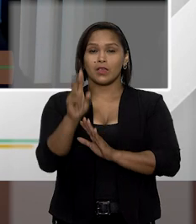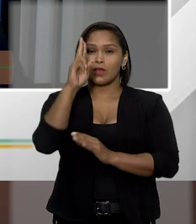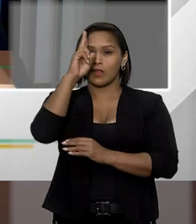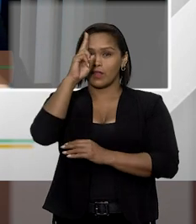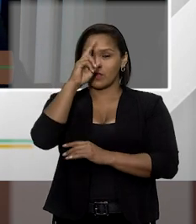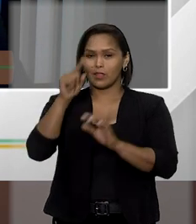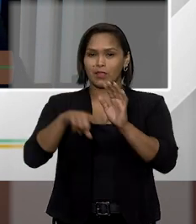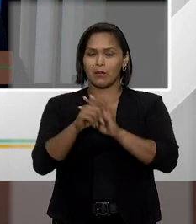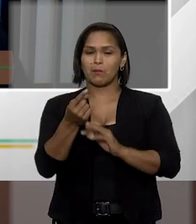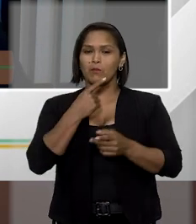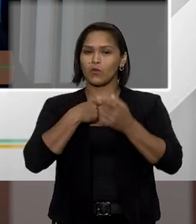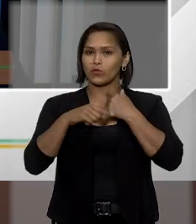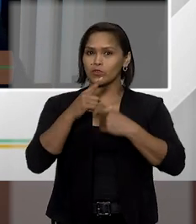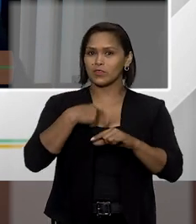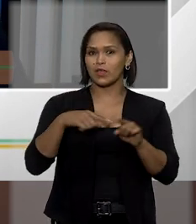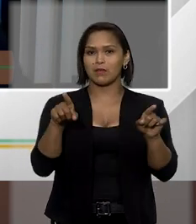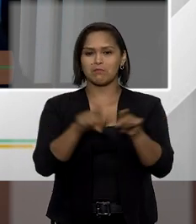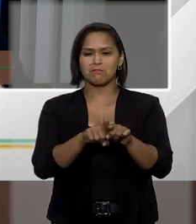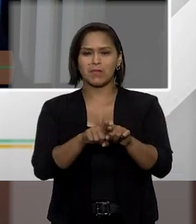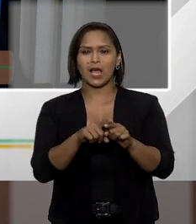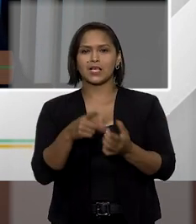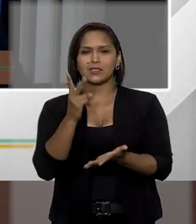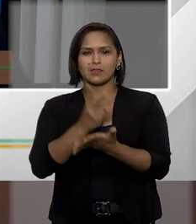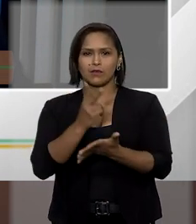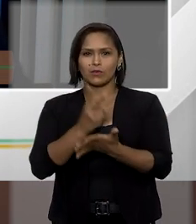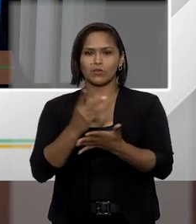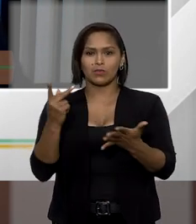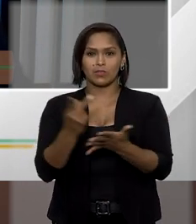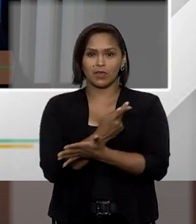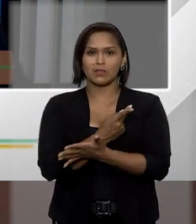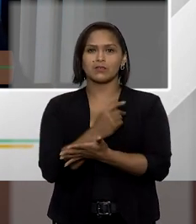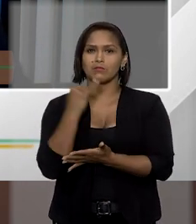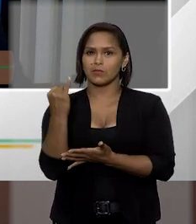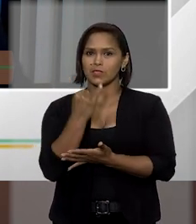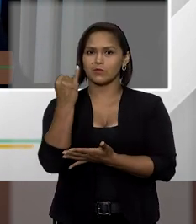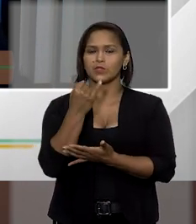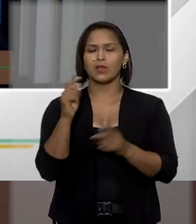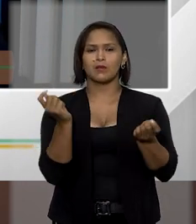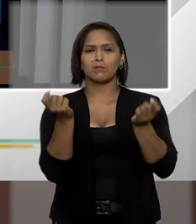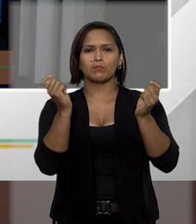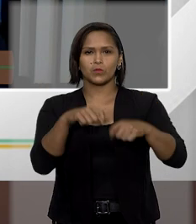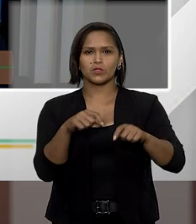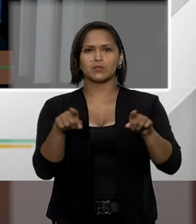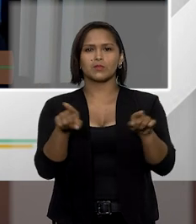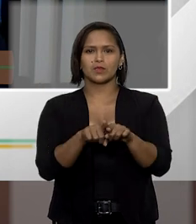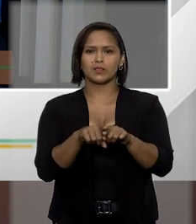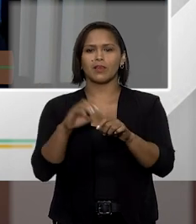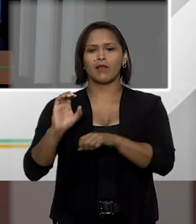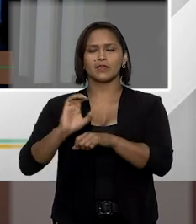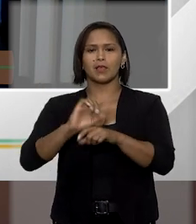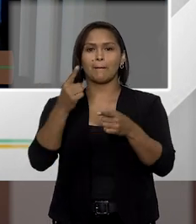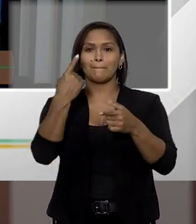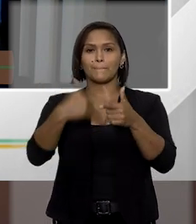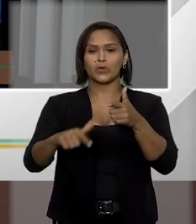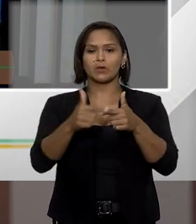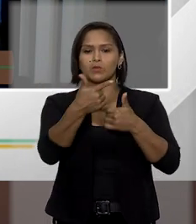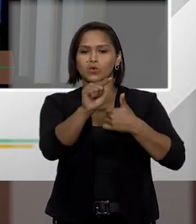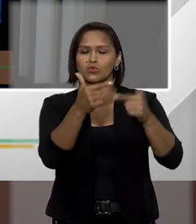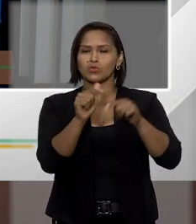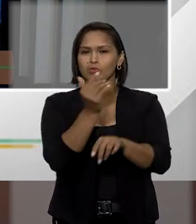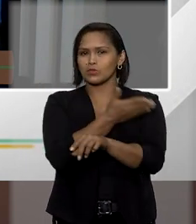como sendo mais desejada, mais adequada, mais virtuosa, e impossibilitado que ele está de proibir os